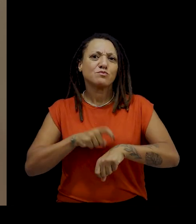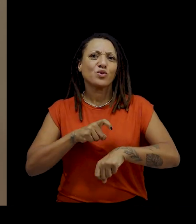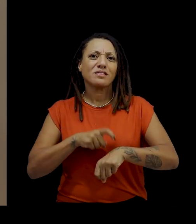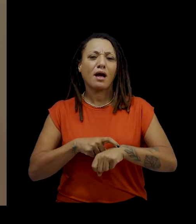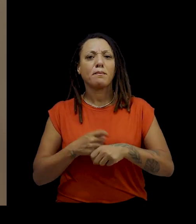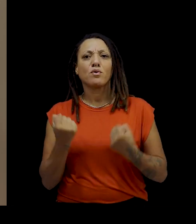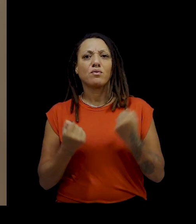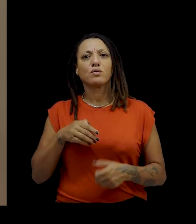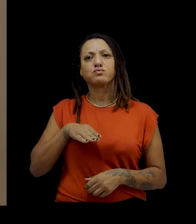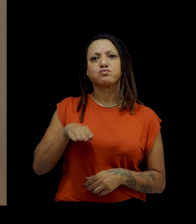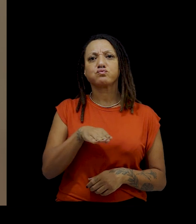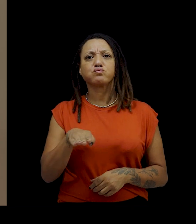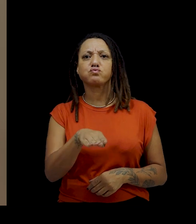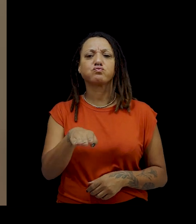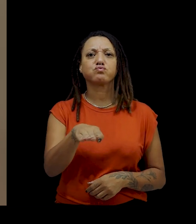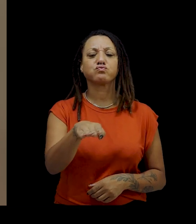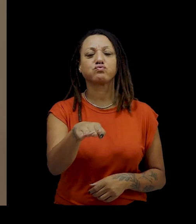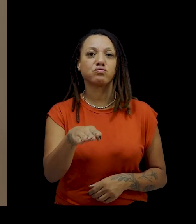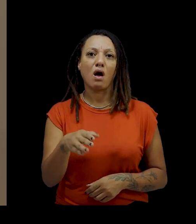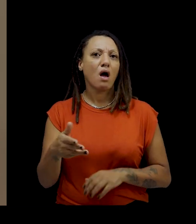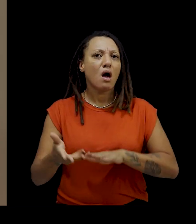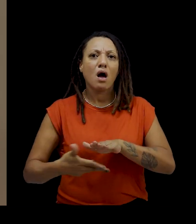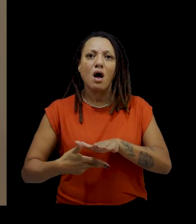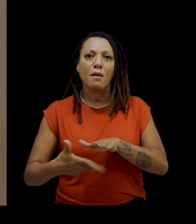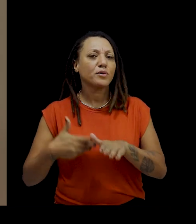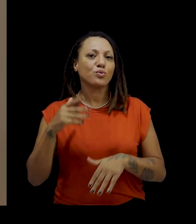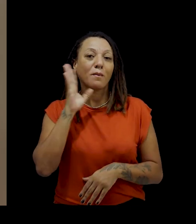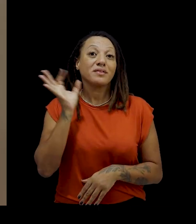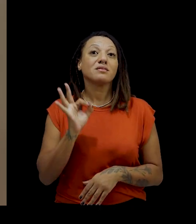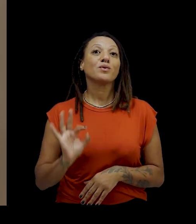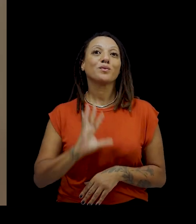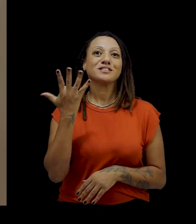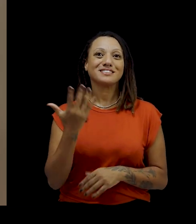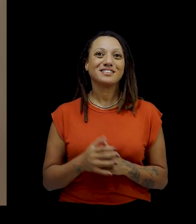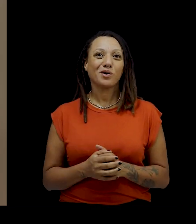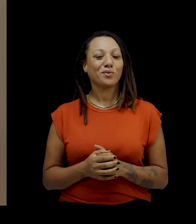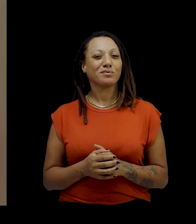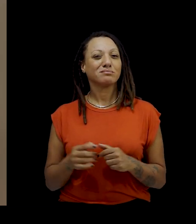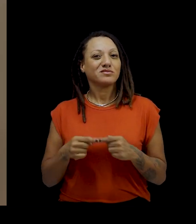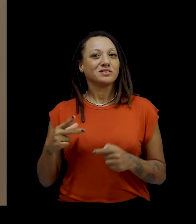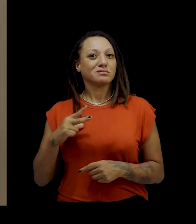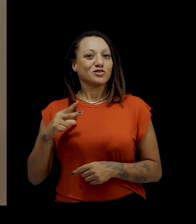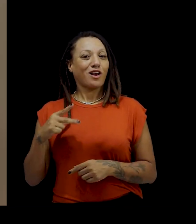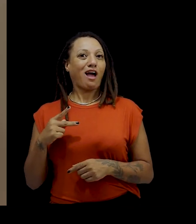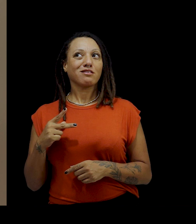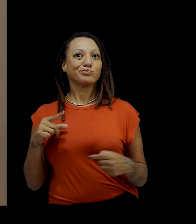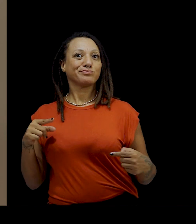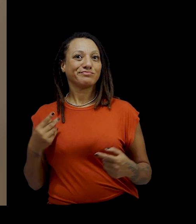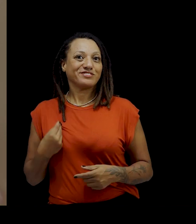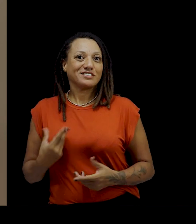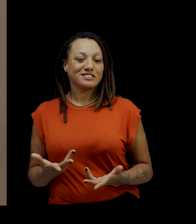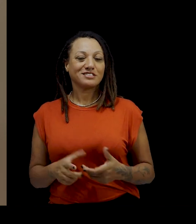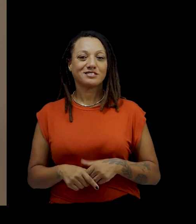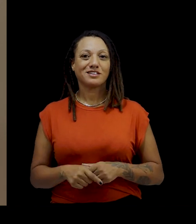tempo da estrada, assim. Esse carro que vai rápido e não dá muito tempo de entender o que está acontecendo. Acho que no lugar pessoal era um pouco o que eu estava vivendo